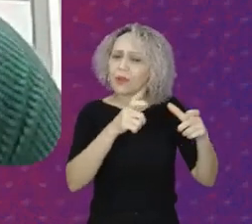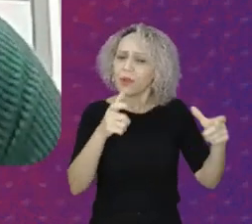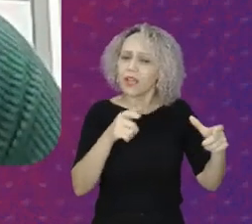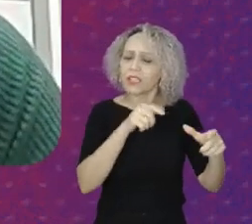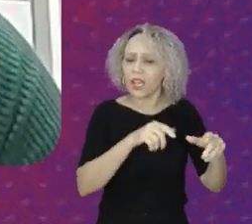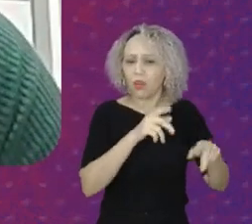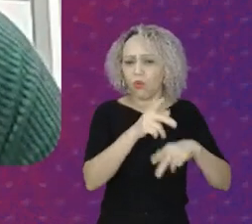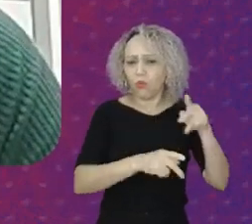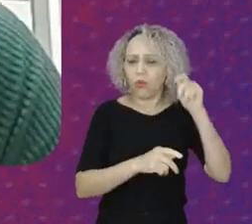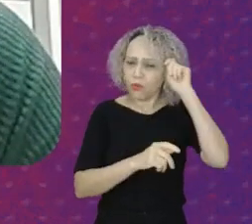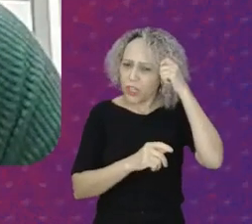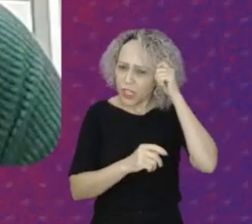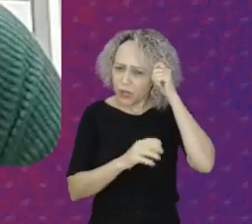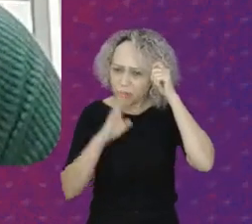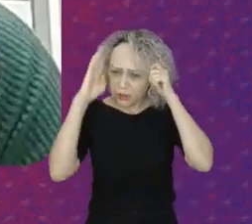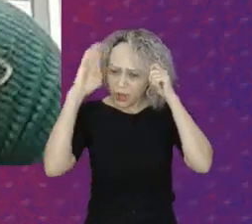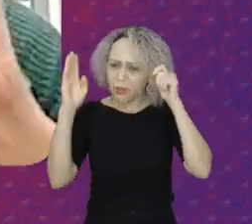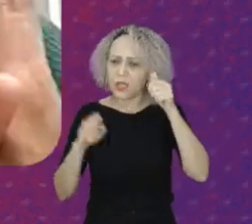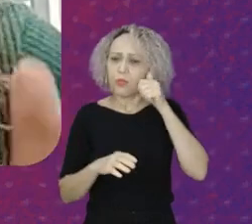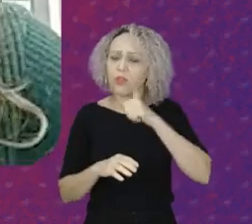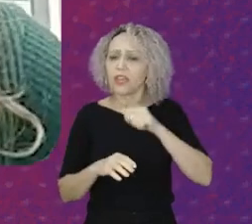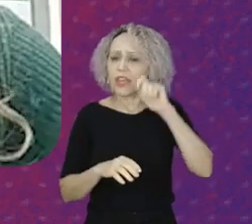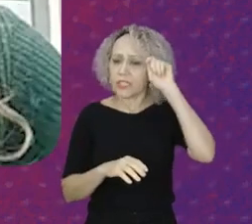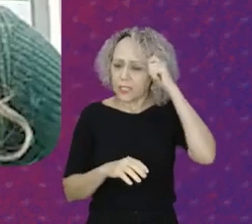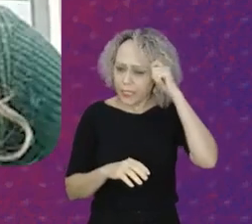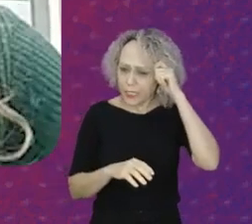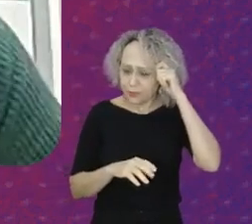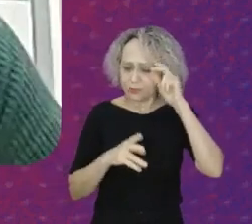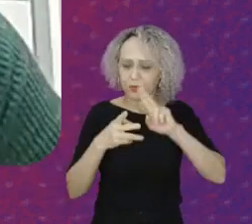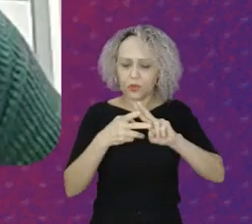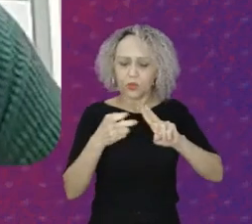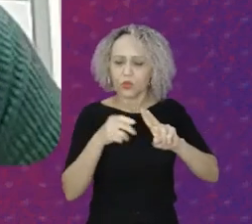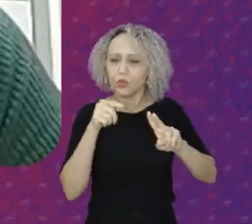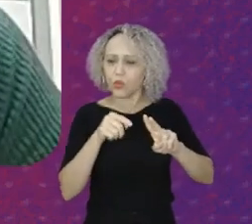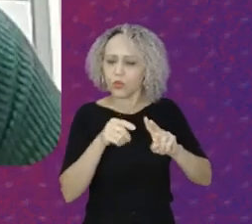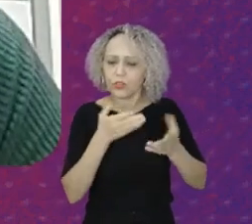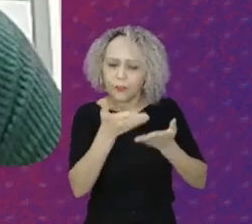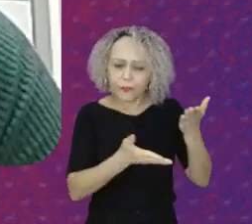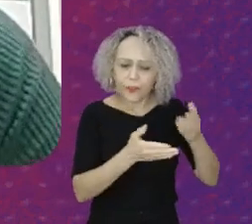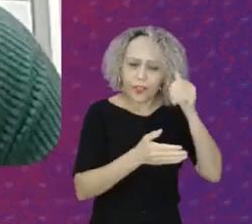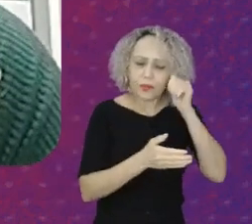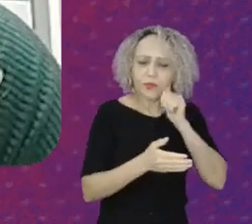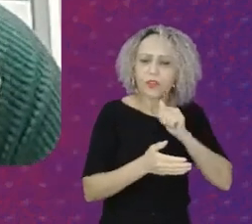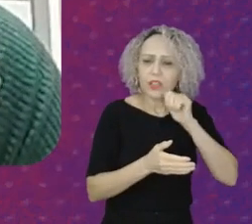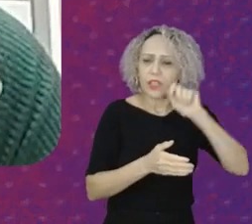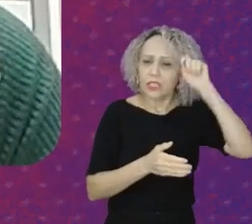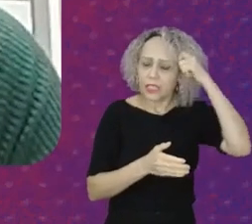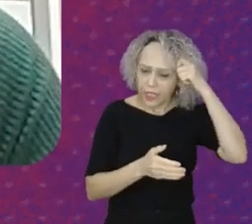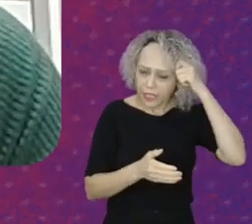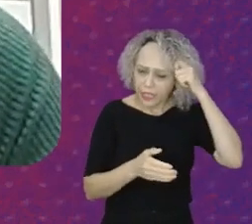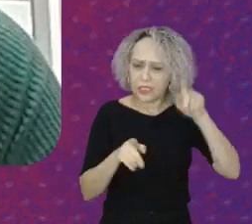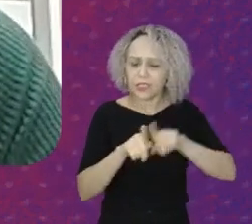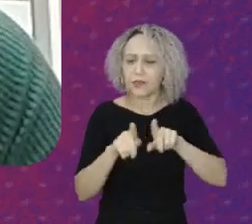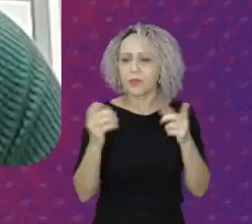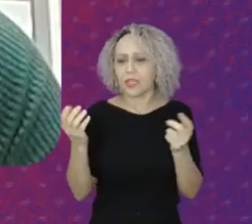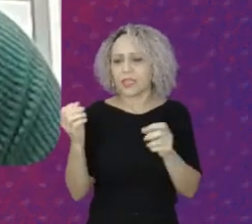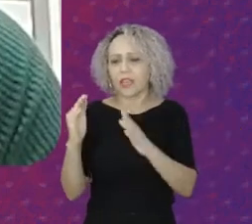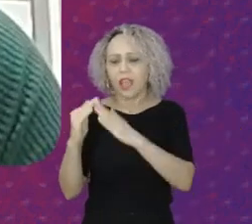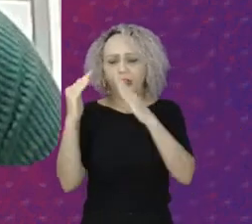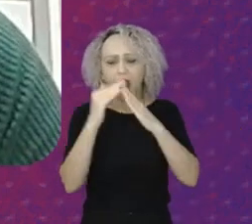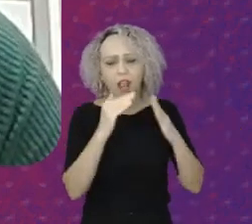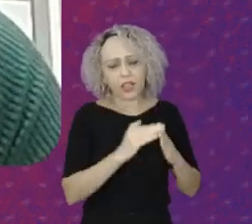considerar que quando a gente investe no SUS, a gente está atendendo as mulheres negras. A questão habitacional, a